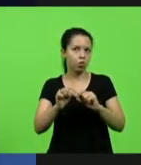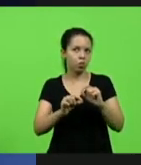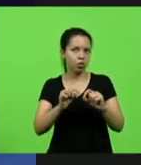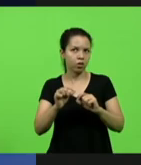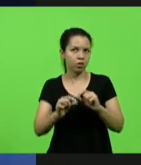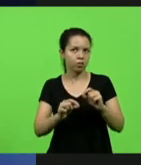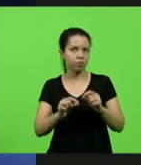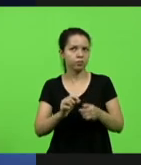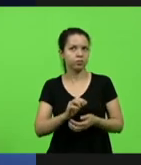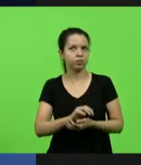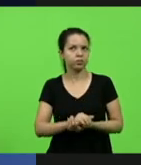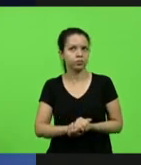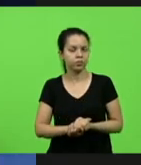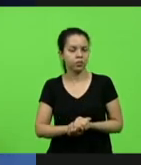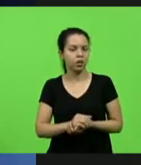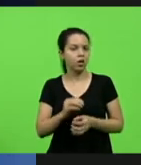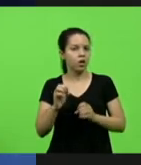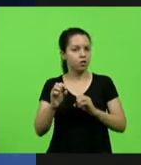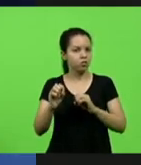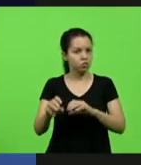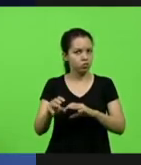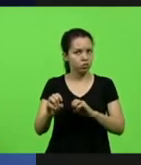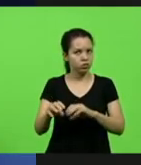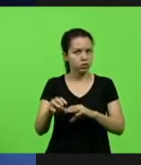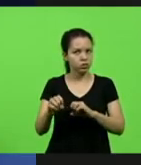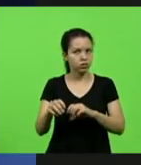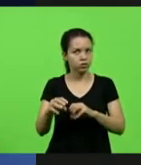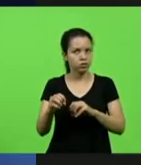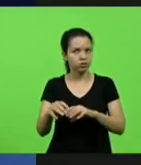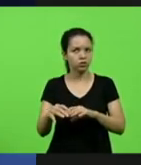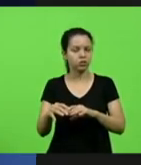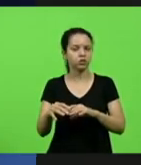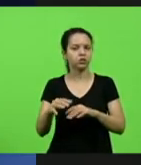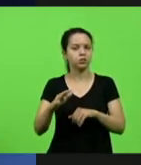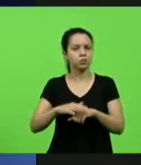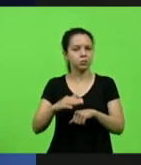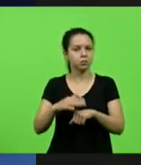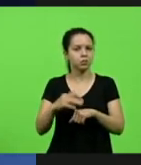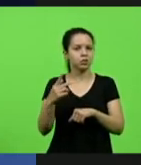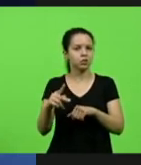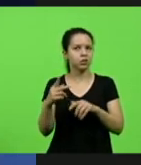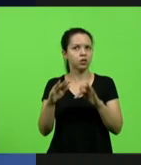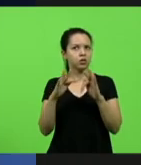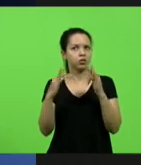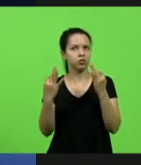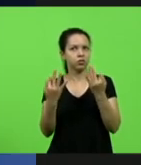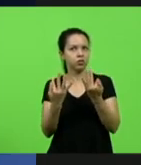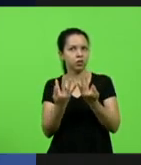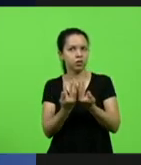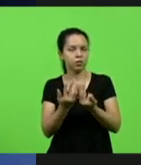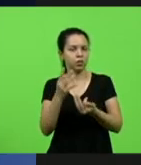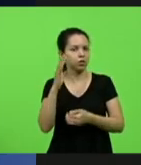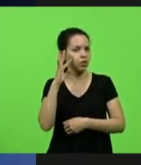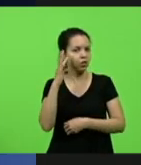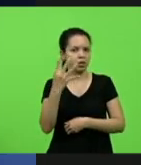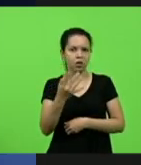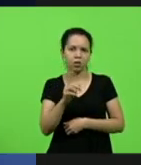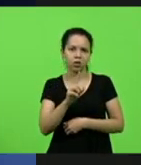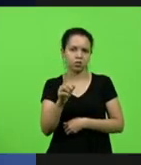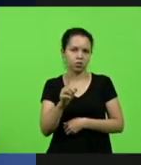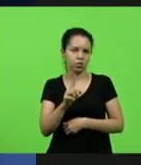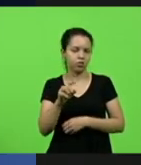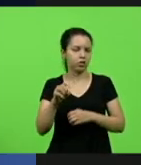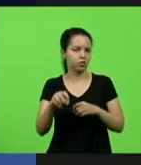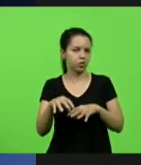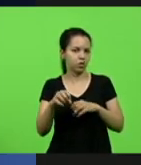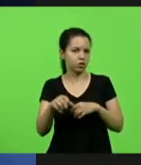essa forma de educação feita pelas famílias não resolve a educação brasileira.